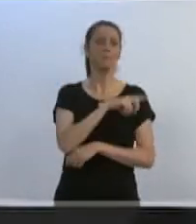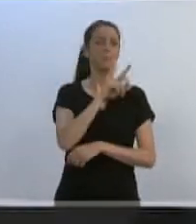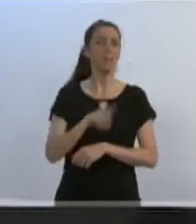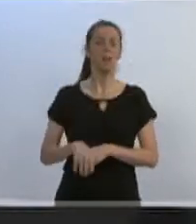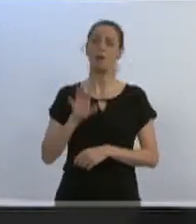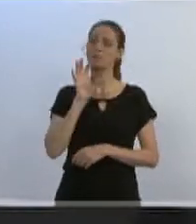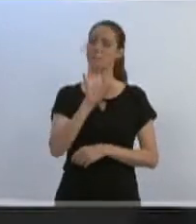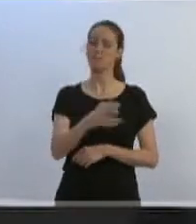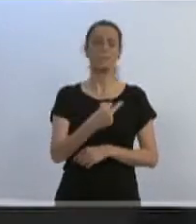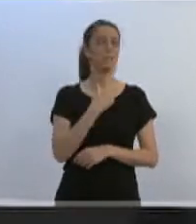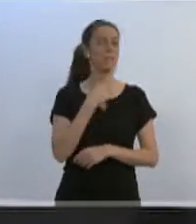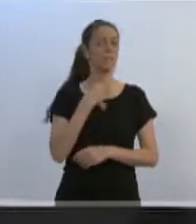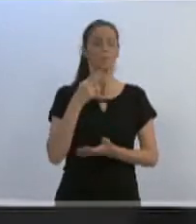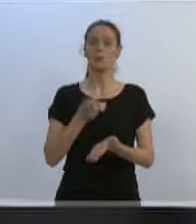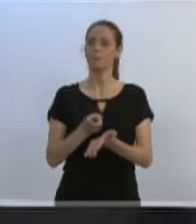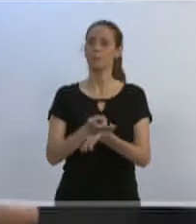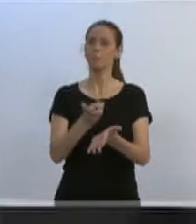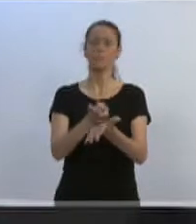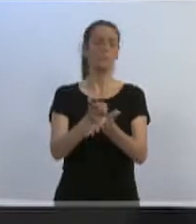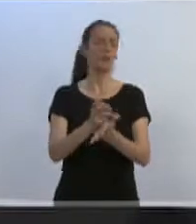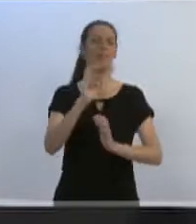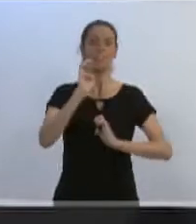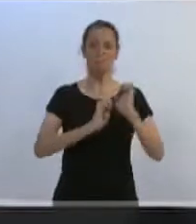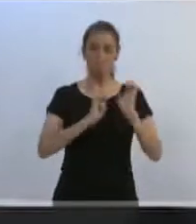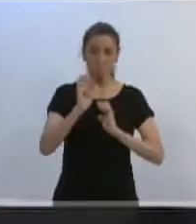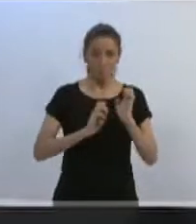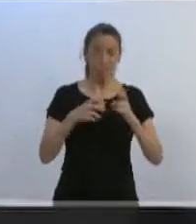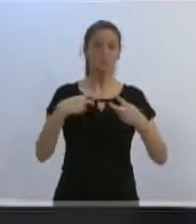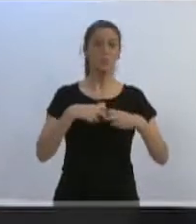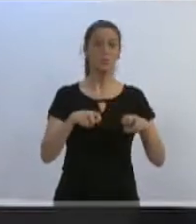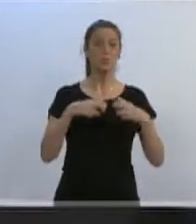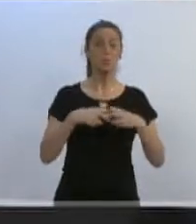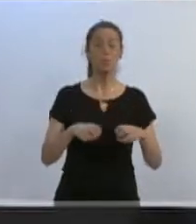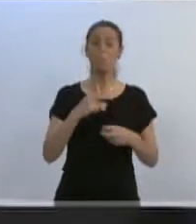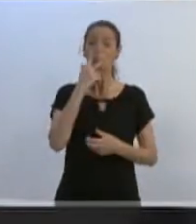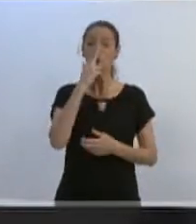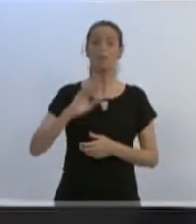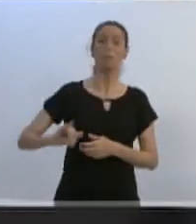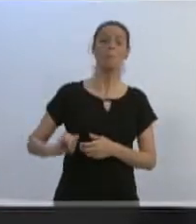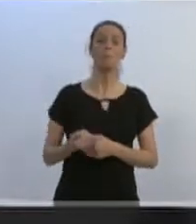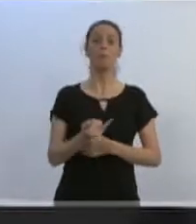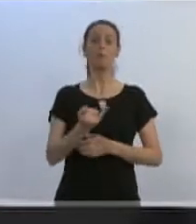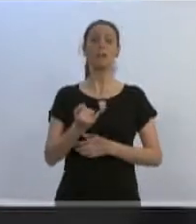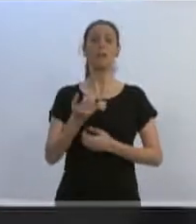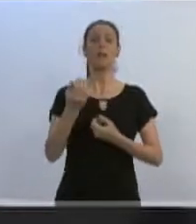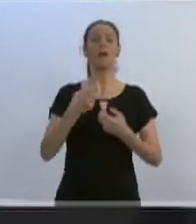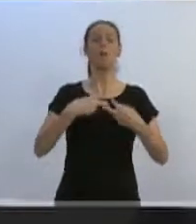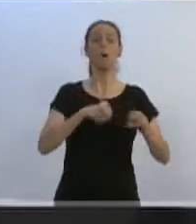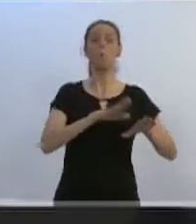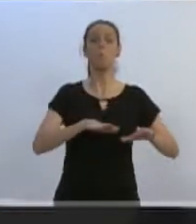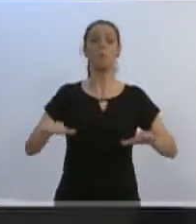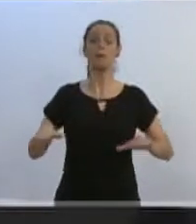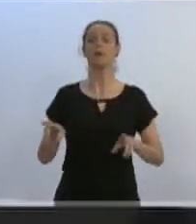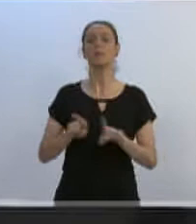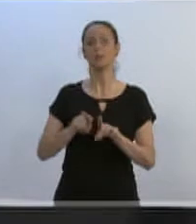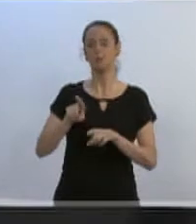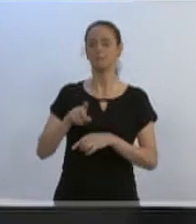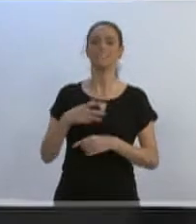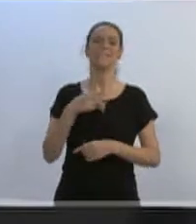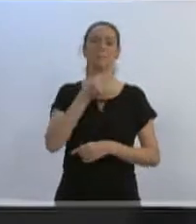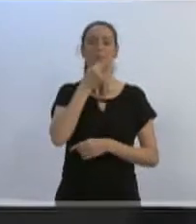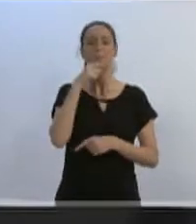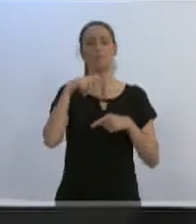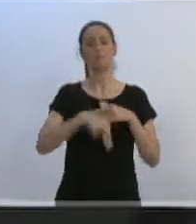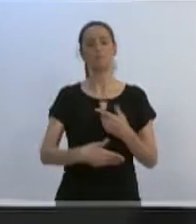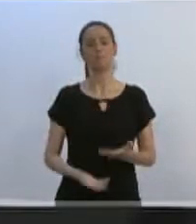empresa privada não dá isso não dá isso é que tem que ser solucionado por fim tenho certeza que com certeza também vai ajudar naquela questão pra que as